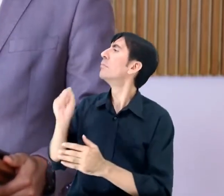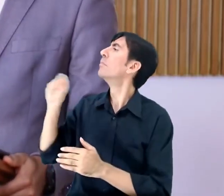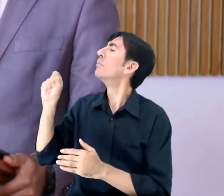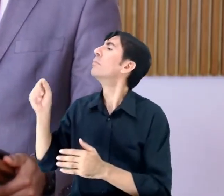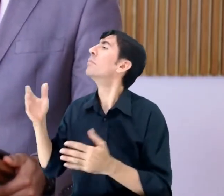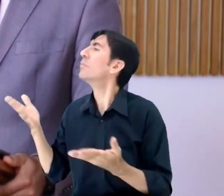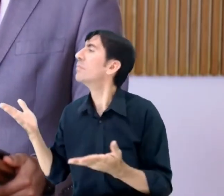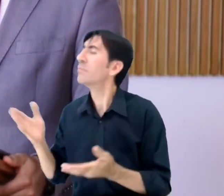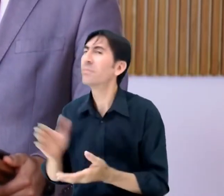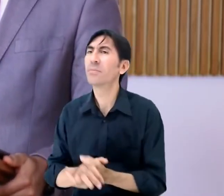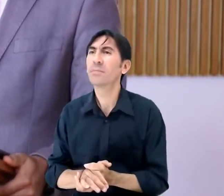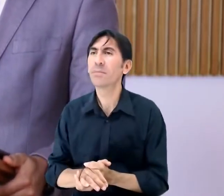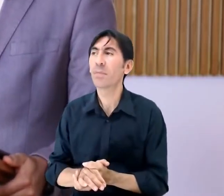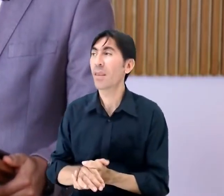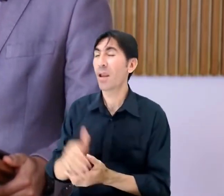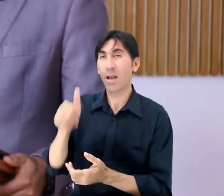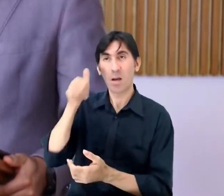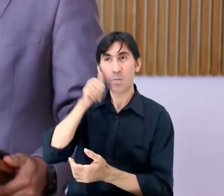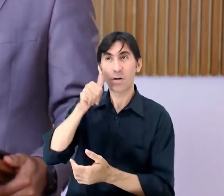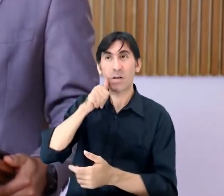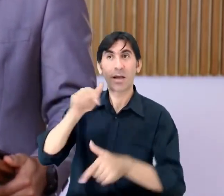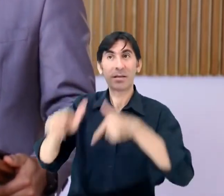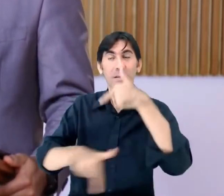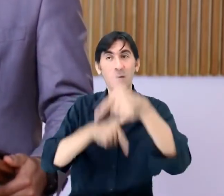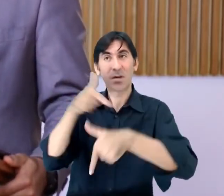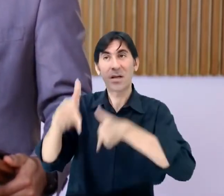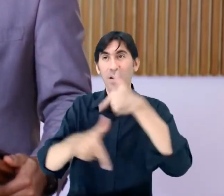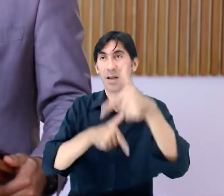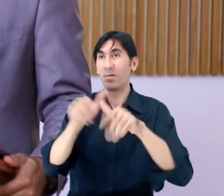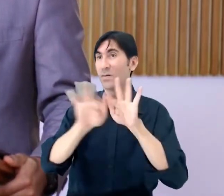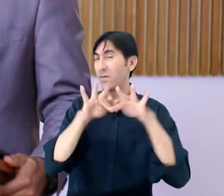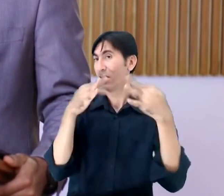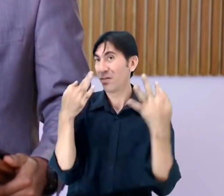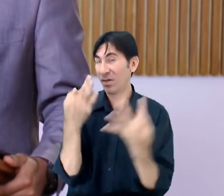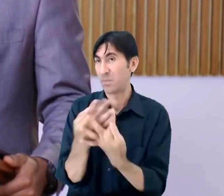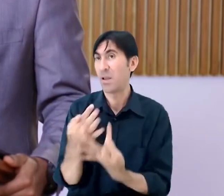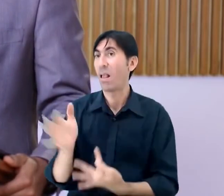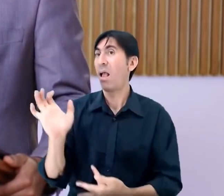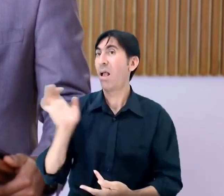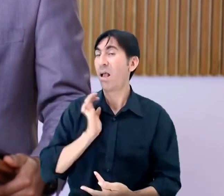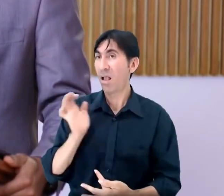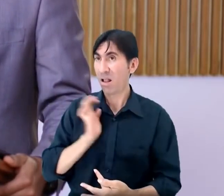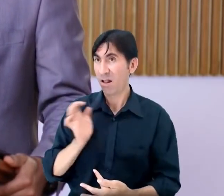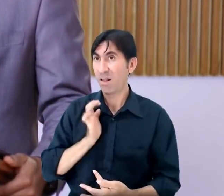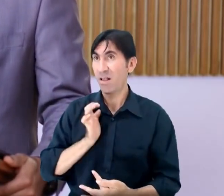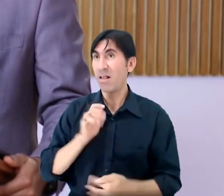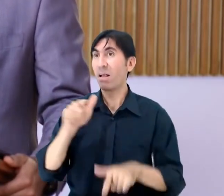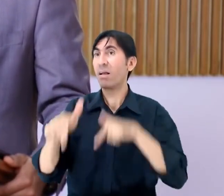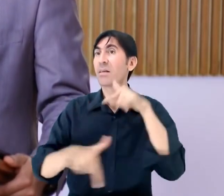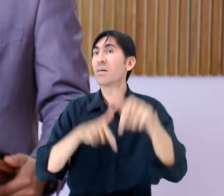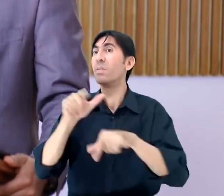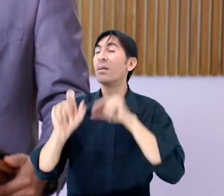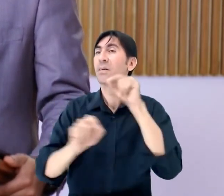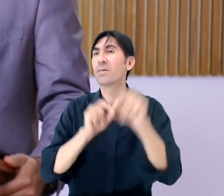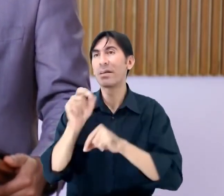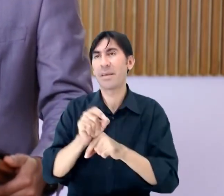ela trabalhava para famílias ricas. Ela tinha a ocupação de